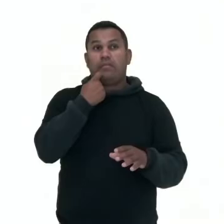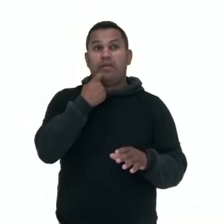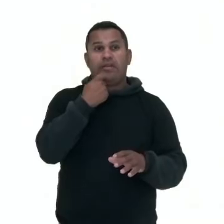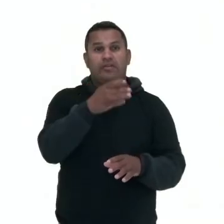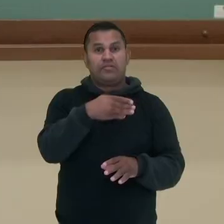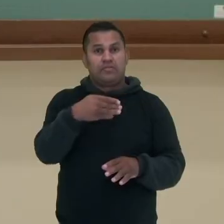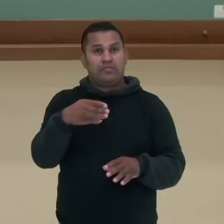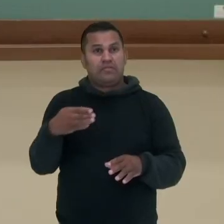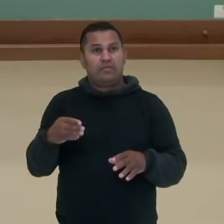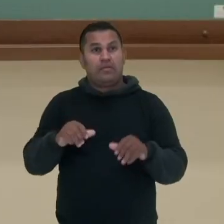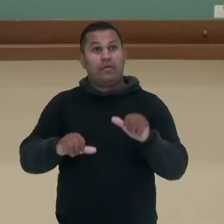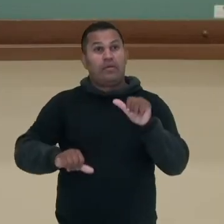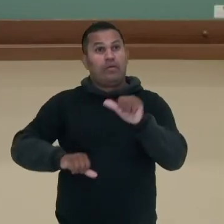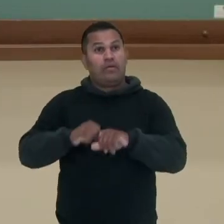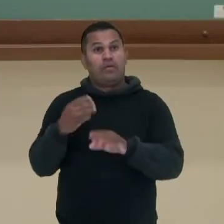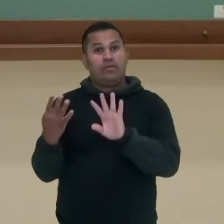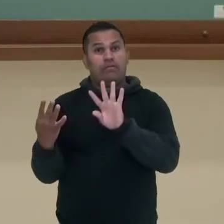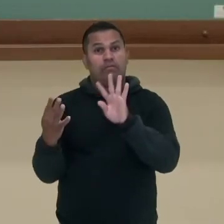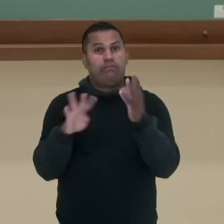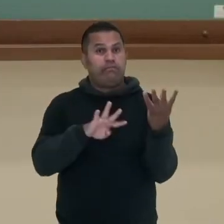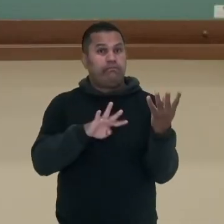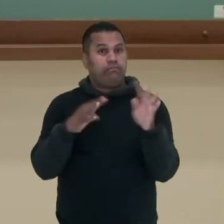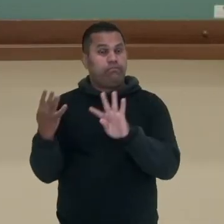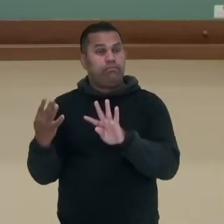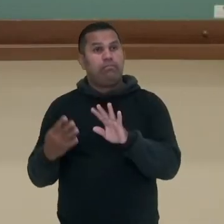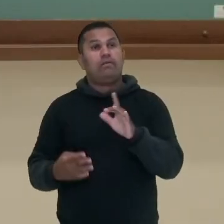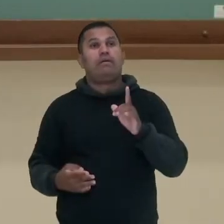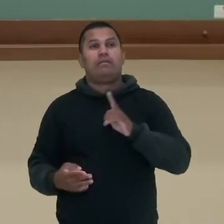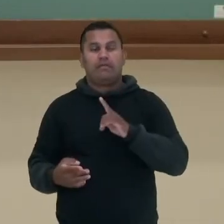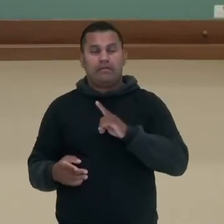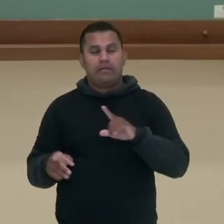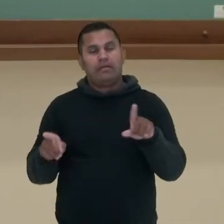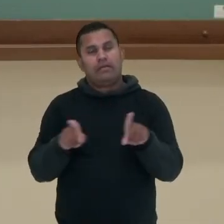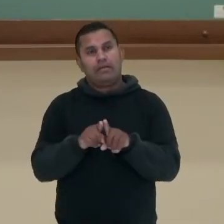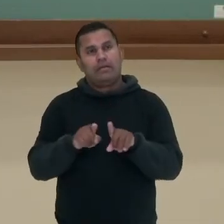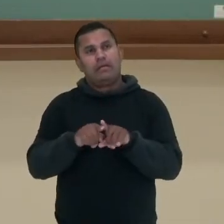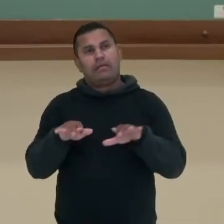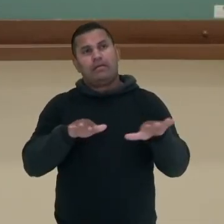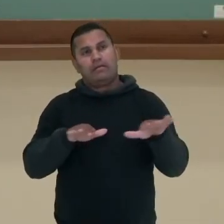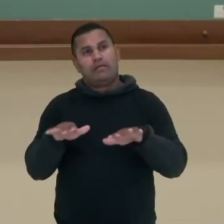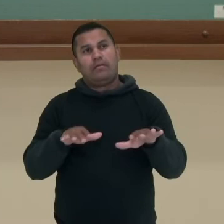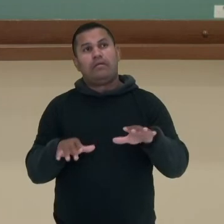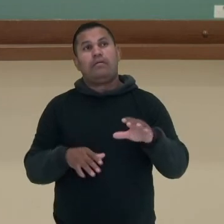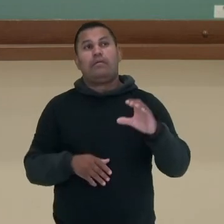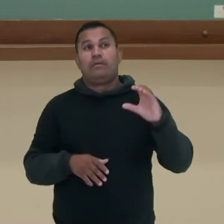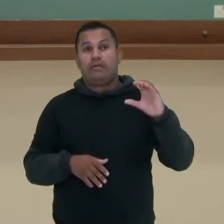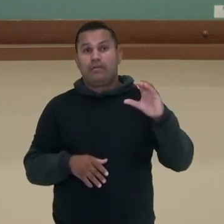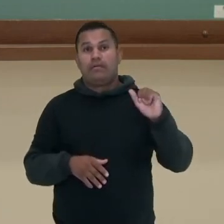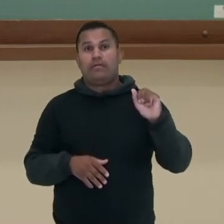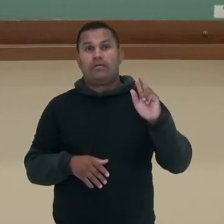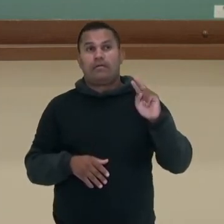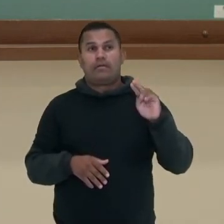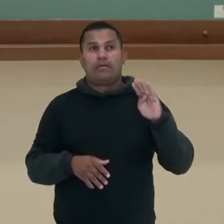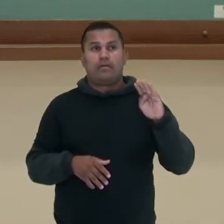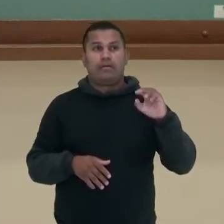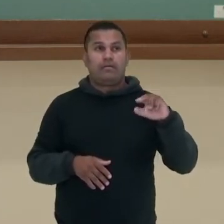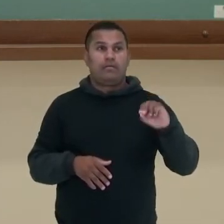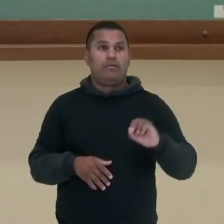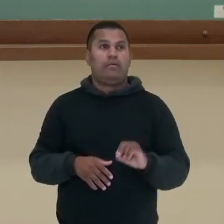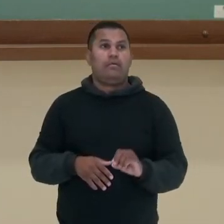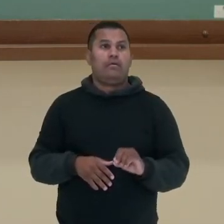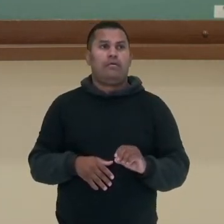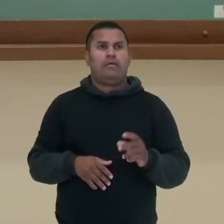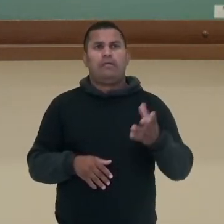carbono. Antigamente nós tínhamos uma quantidade de carbono. Hoje nós temos cerca de 20% de carbono a